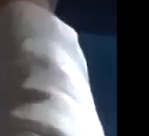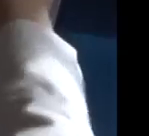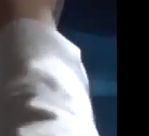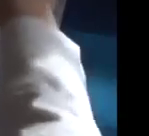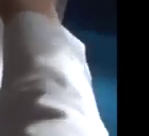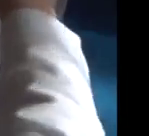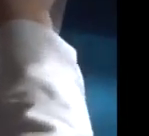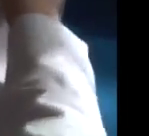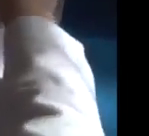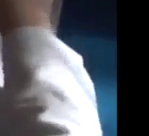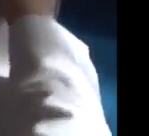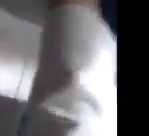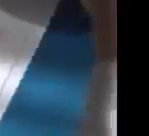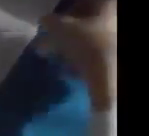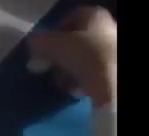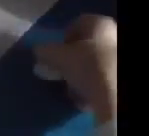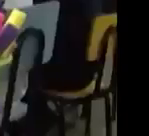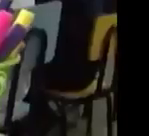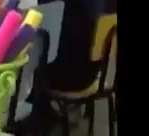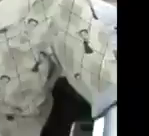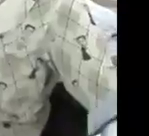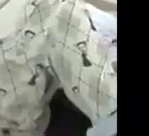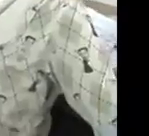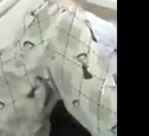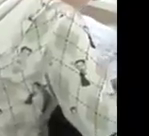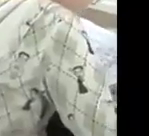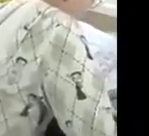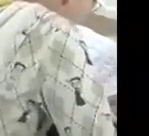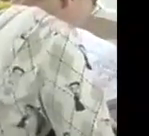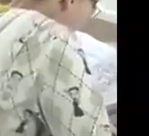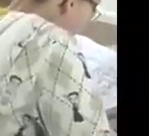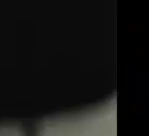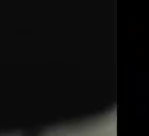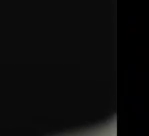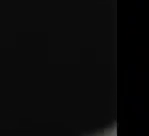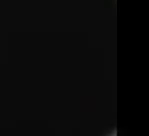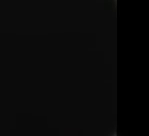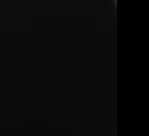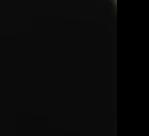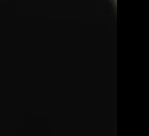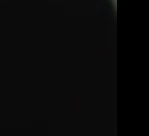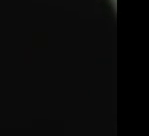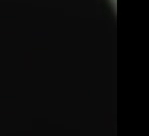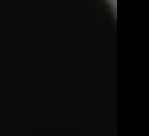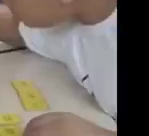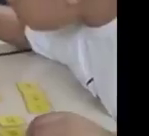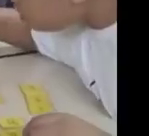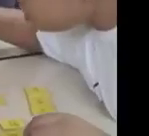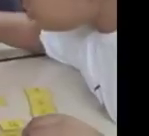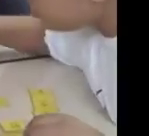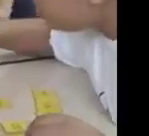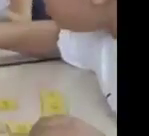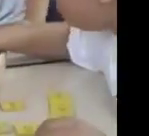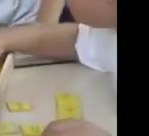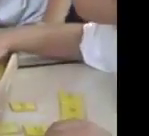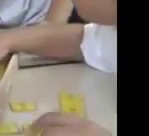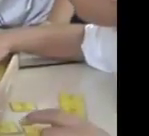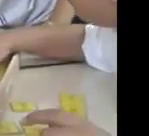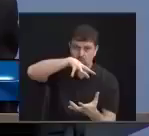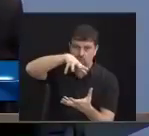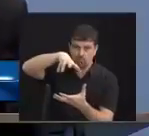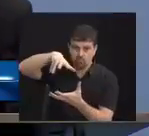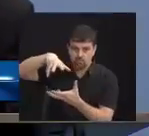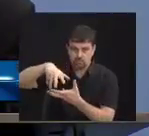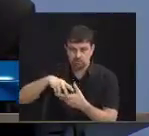o vereador lembrou o trabalho da Escola Tiquira de Campinas e de todos aqueles que se dedicam a dar melhores condições aos